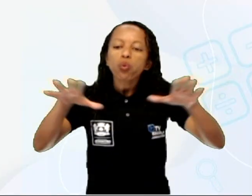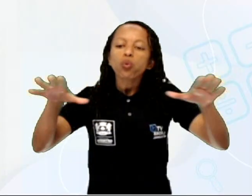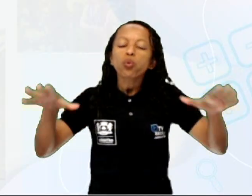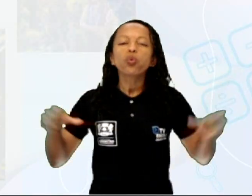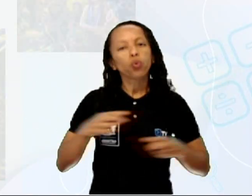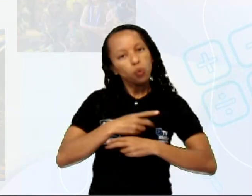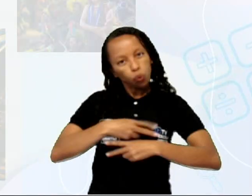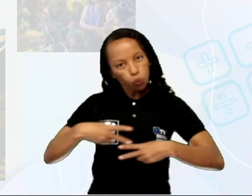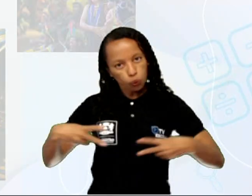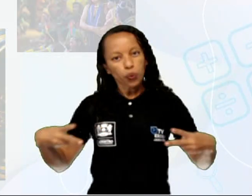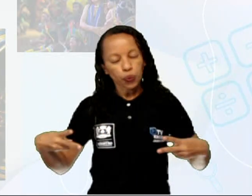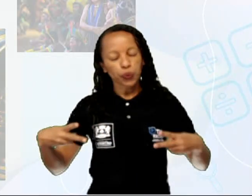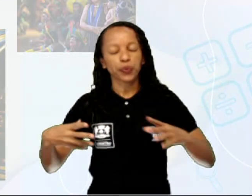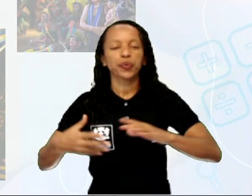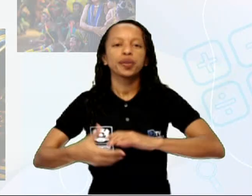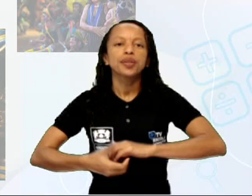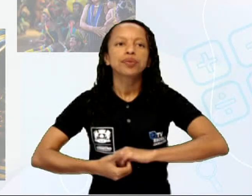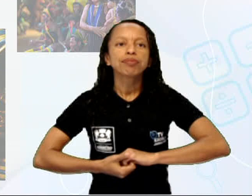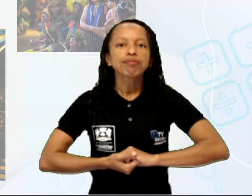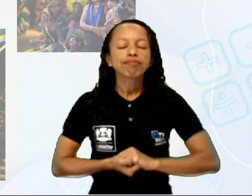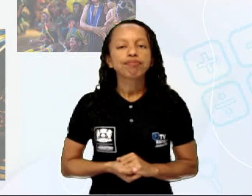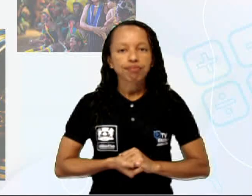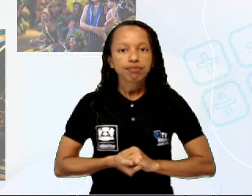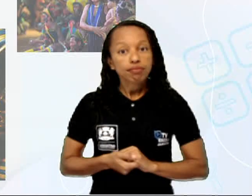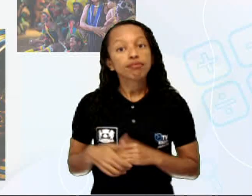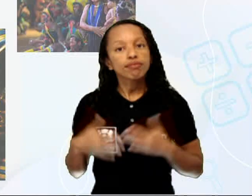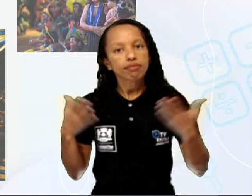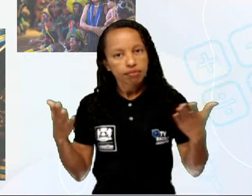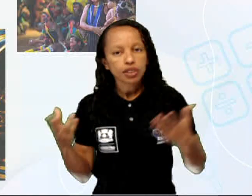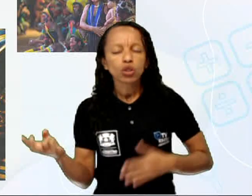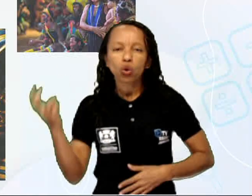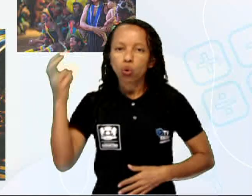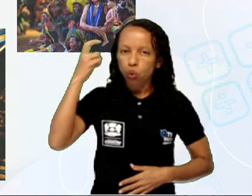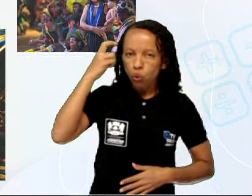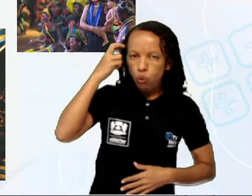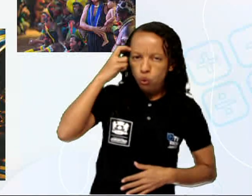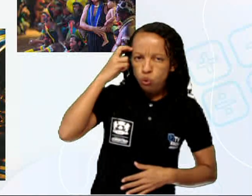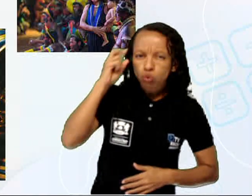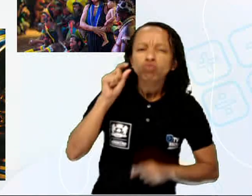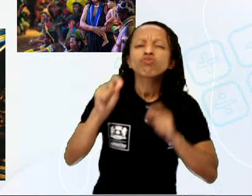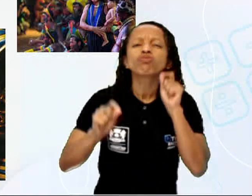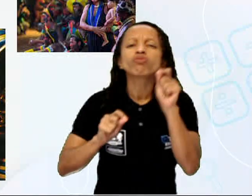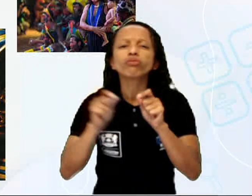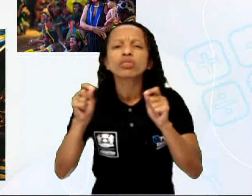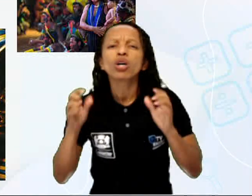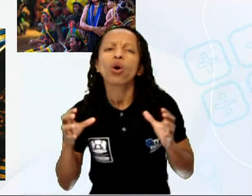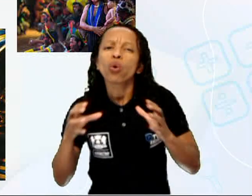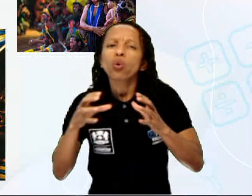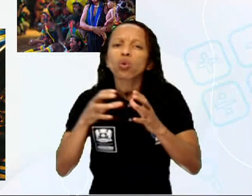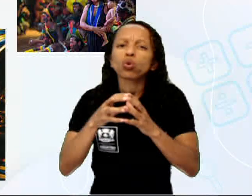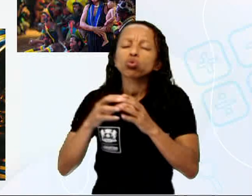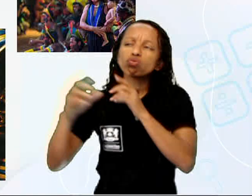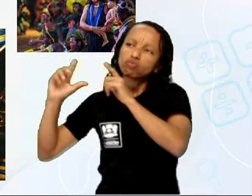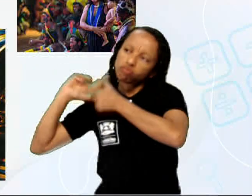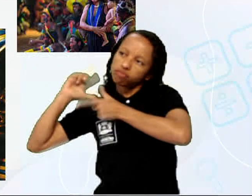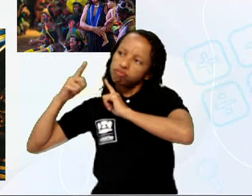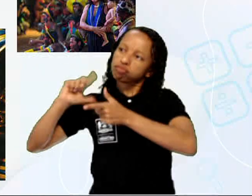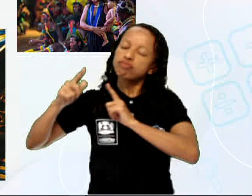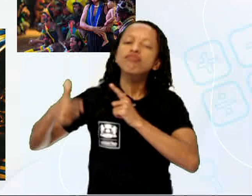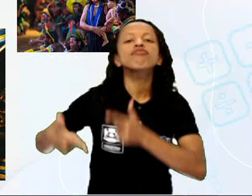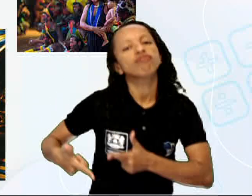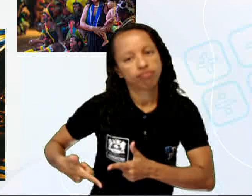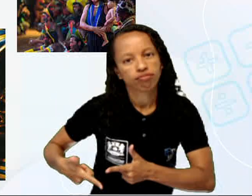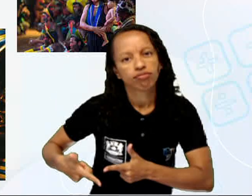Então, seria um conjunto de tradições, crenças e costumes de um determinado